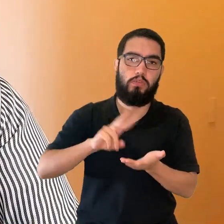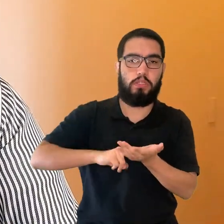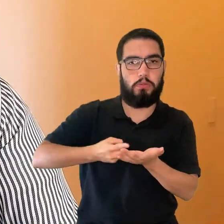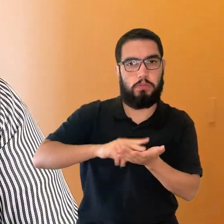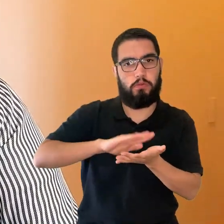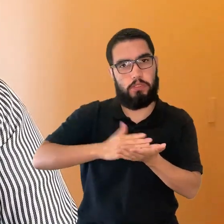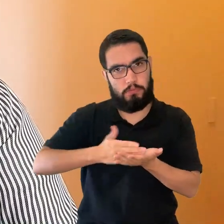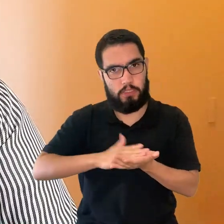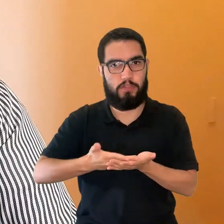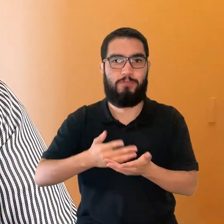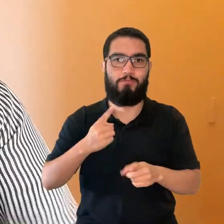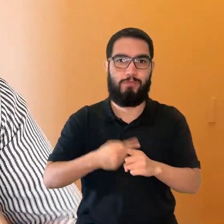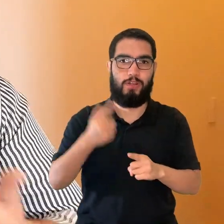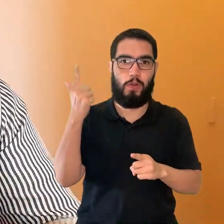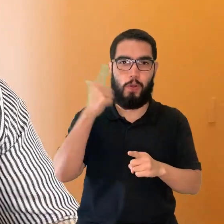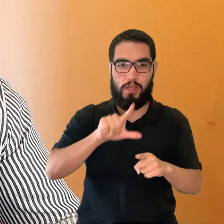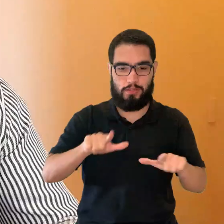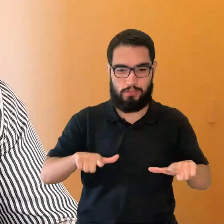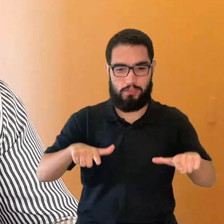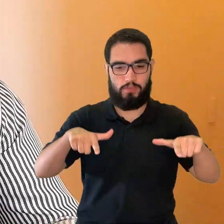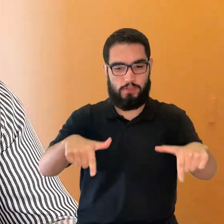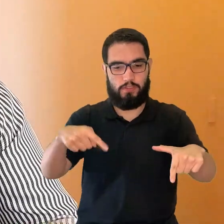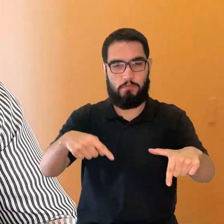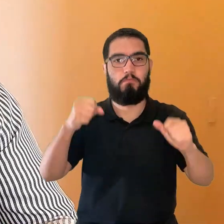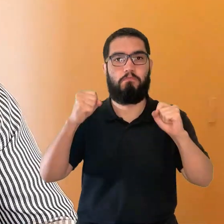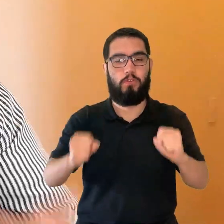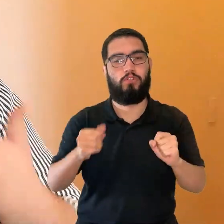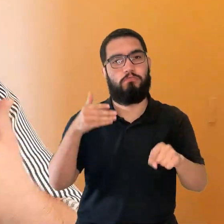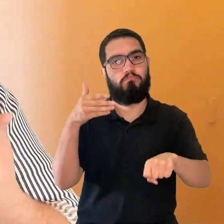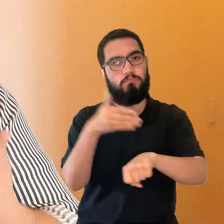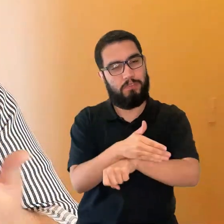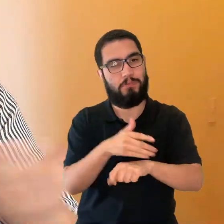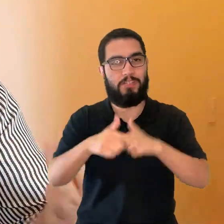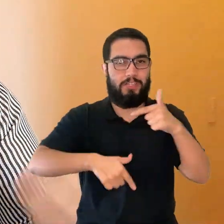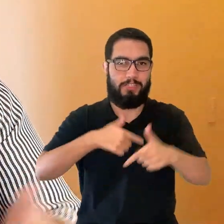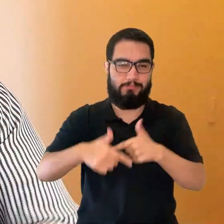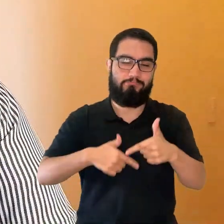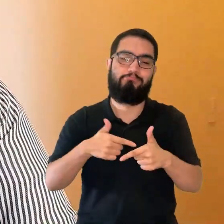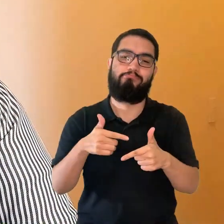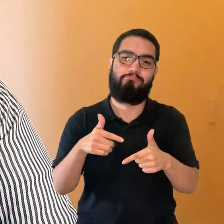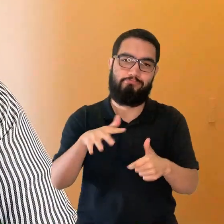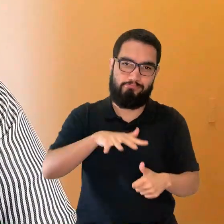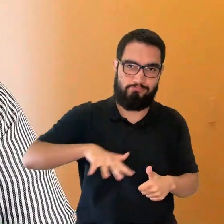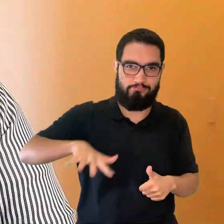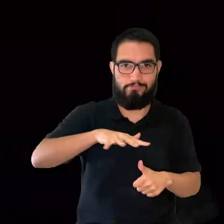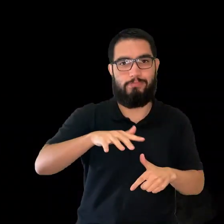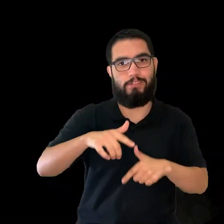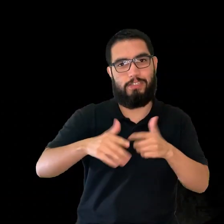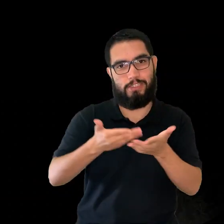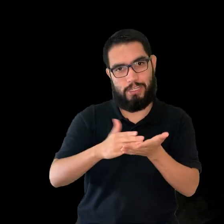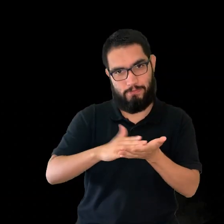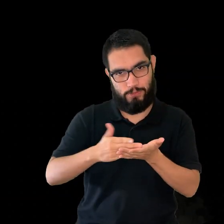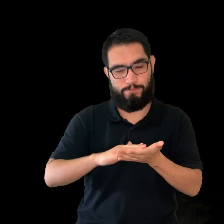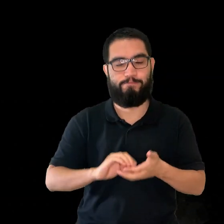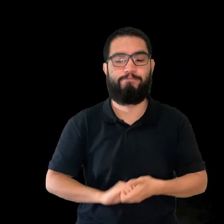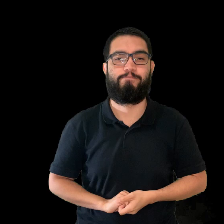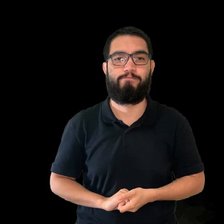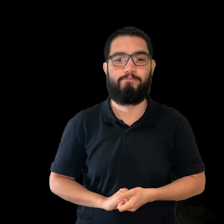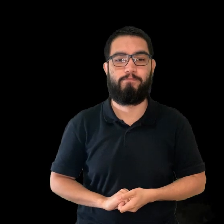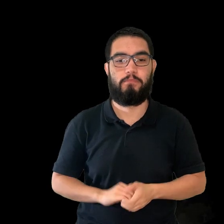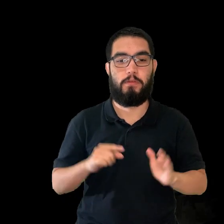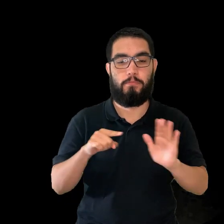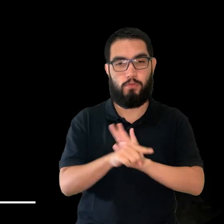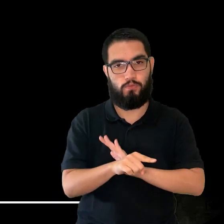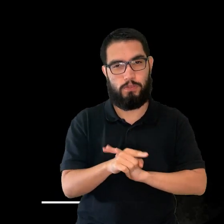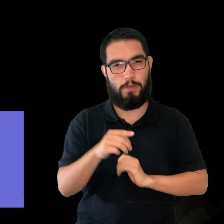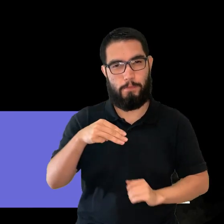interpretação para que assim você possa ter a certificação necessária para poder entrar no mercado de trabalho. Nós temos a